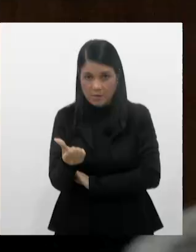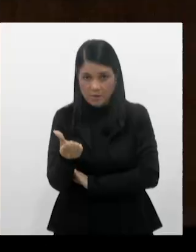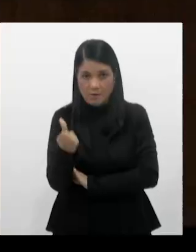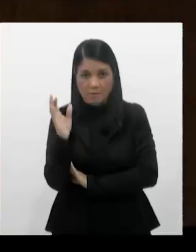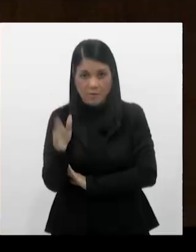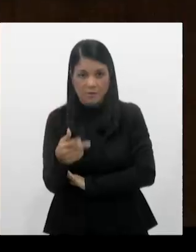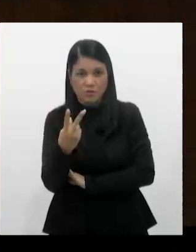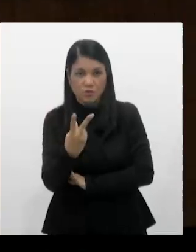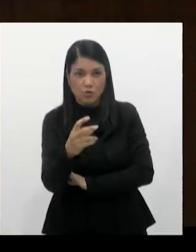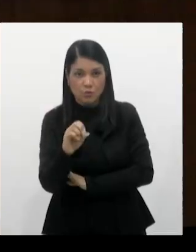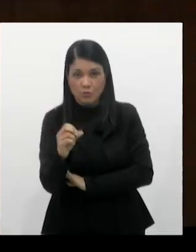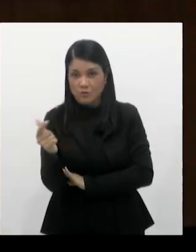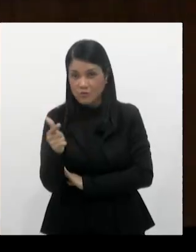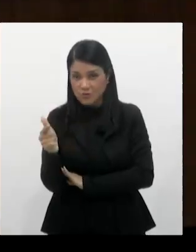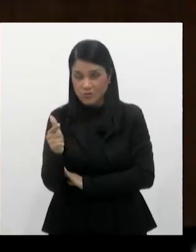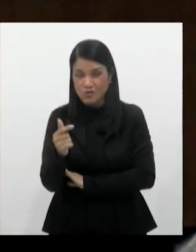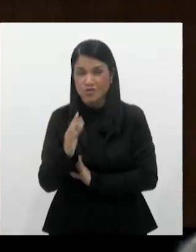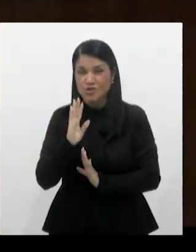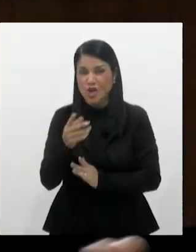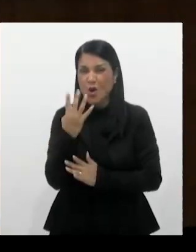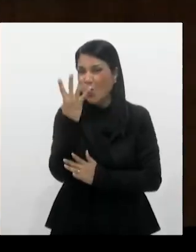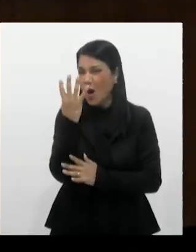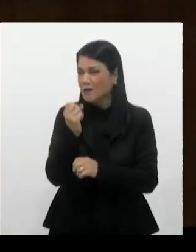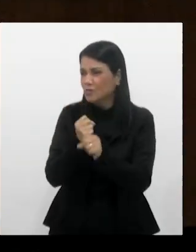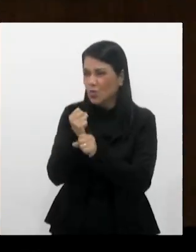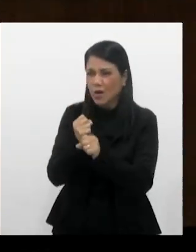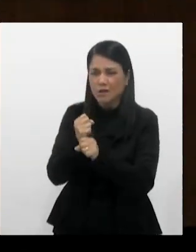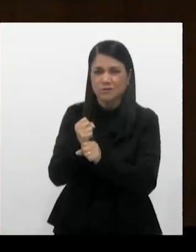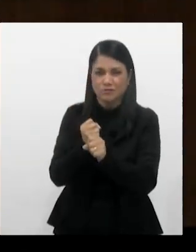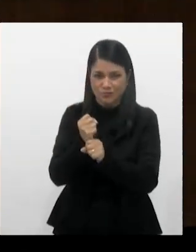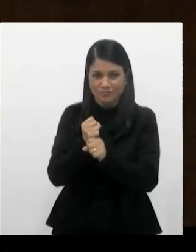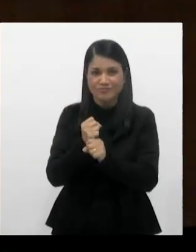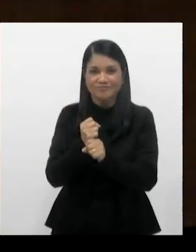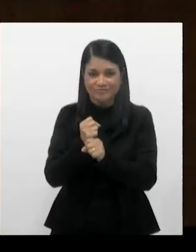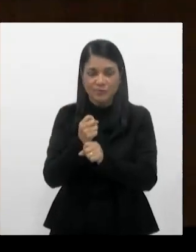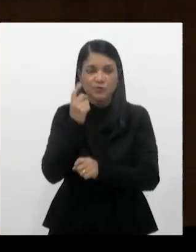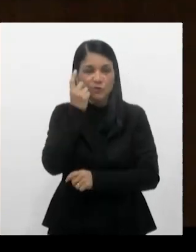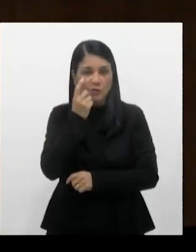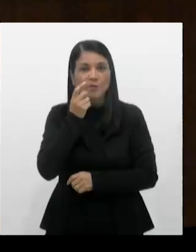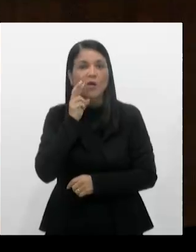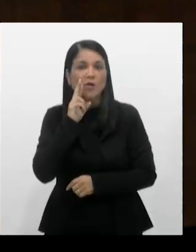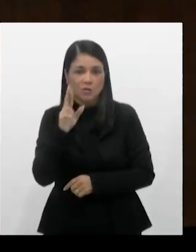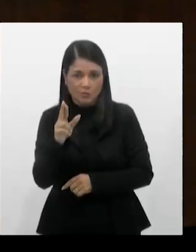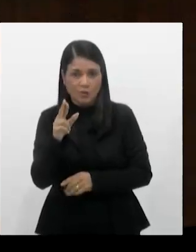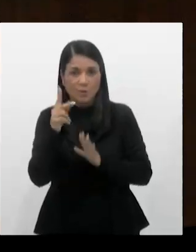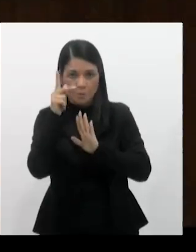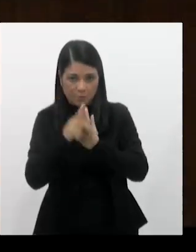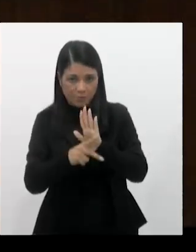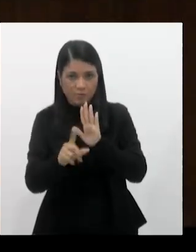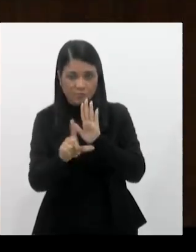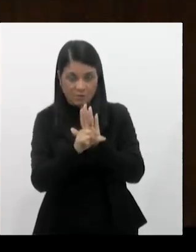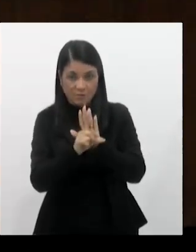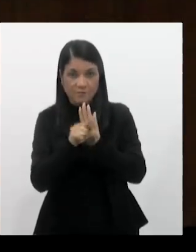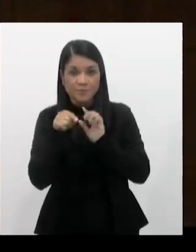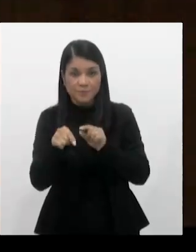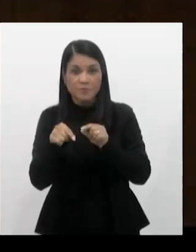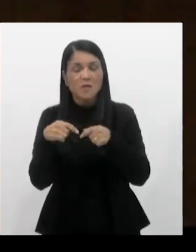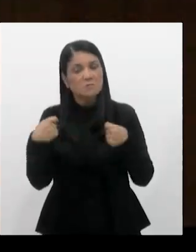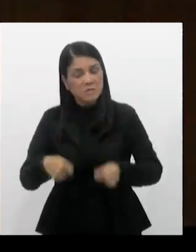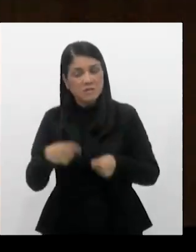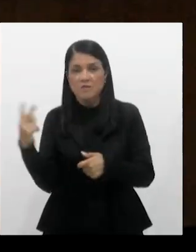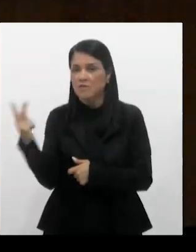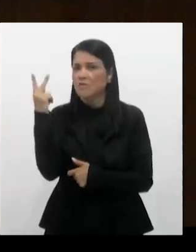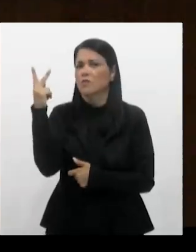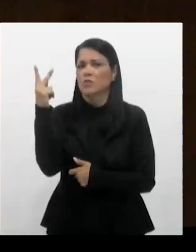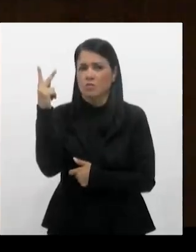de 22, quer dizer, já tem 4 anos do deputado Rodrigo Amorim. As torcidas, elas têm que ser